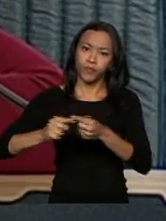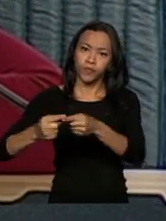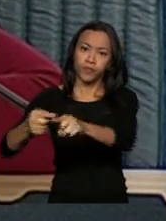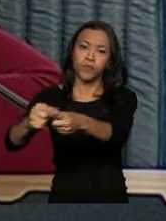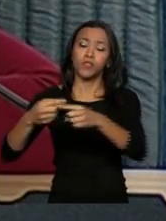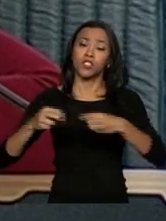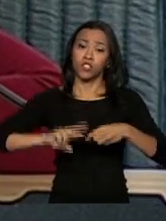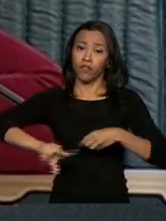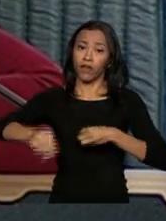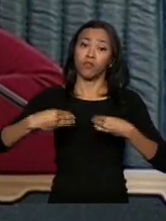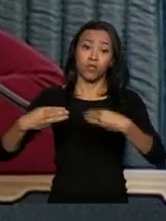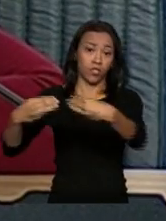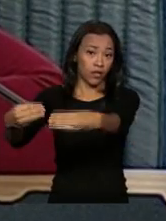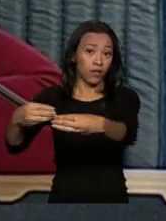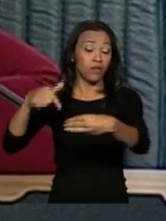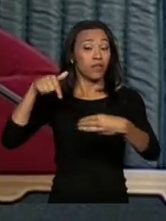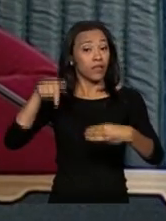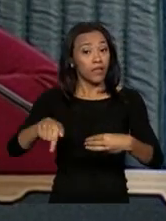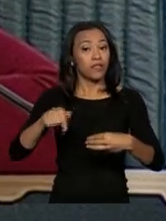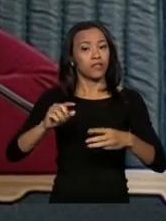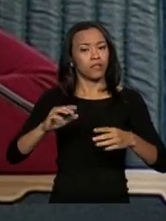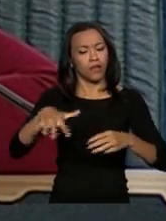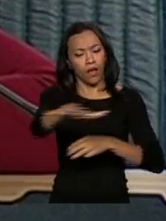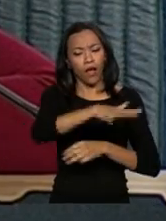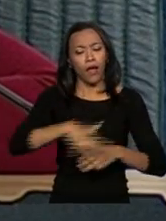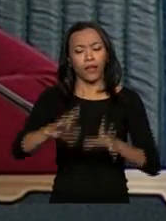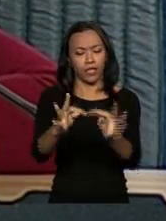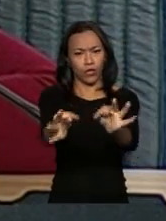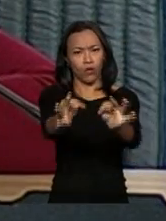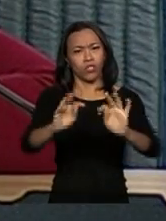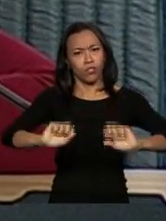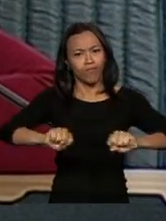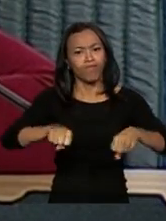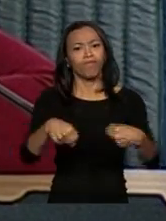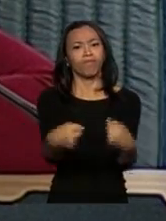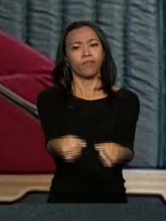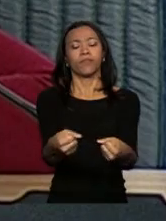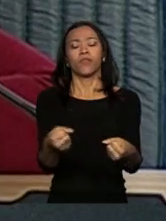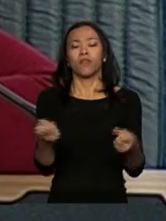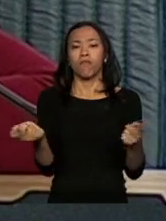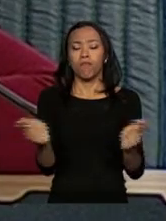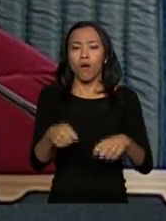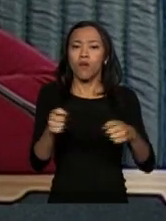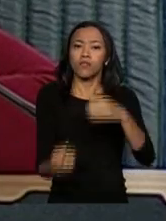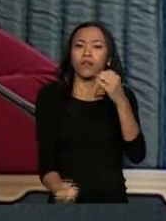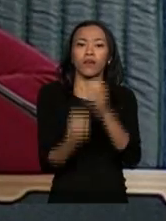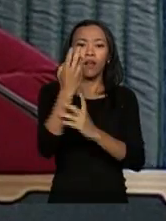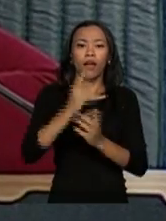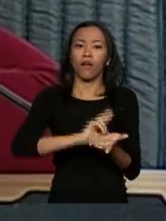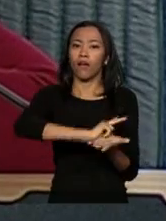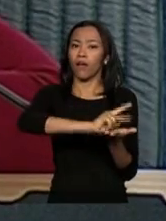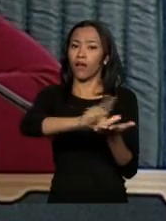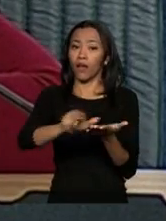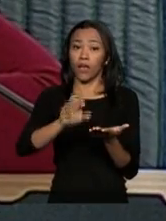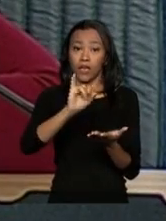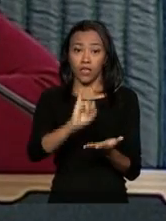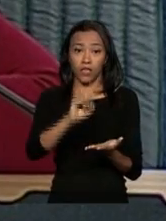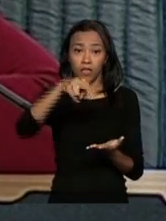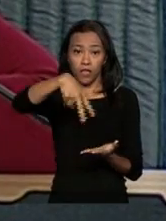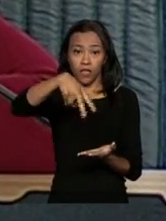que esse setor seja impulsionado e possa eh promover a Inovação eh na economia como um todo